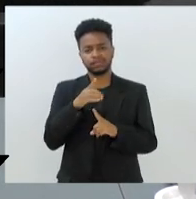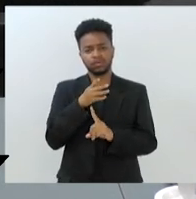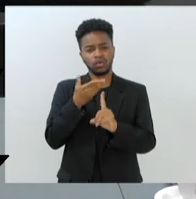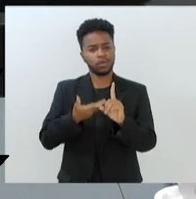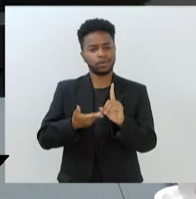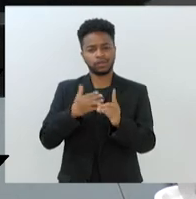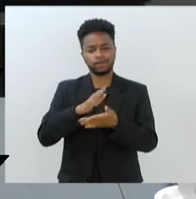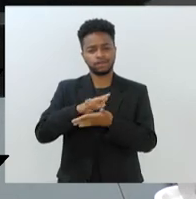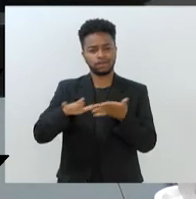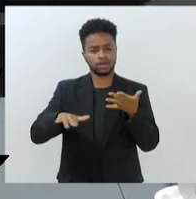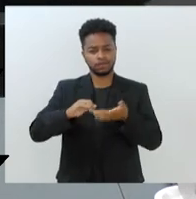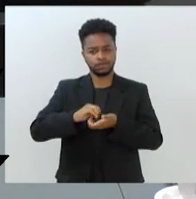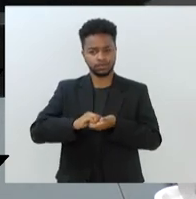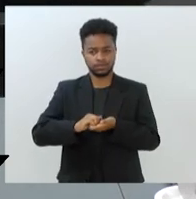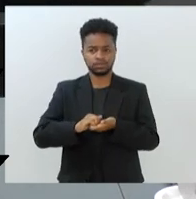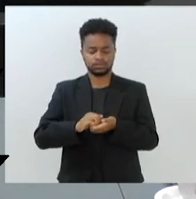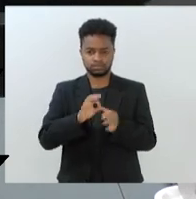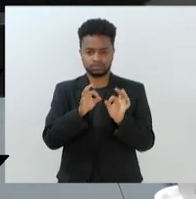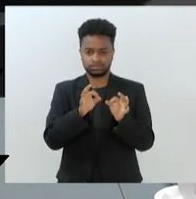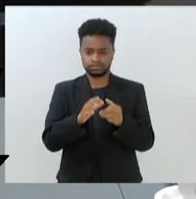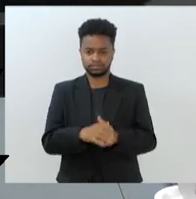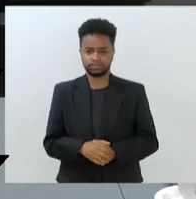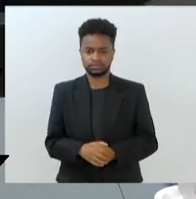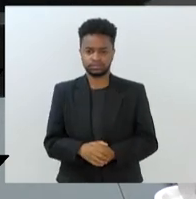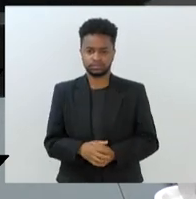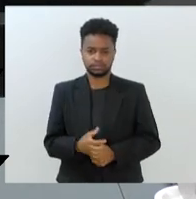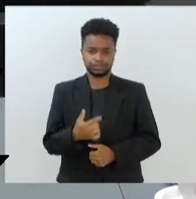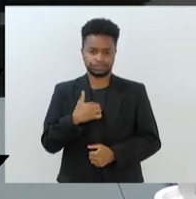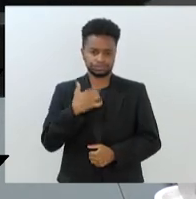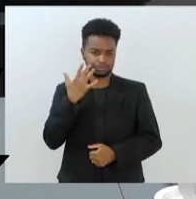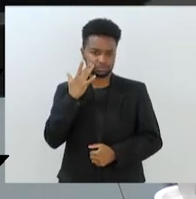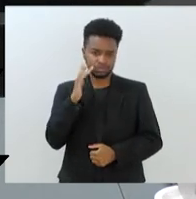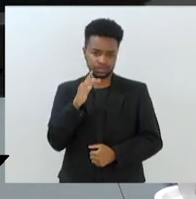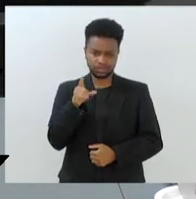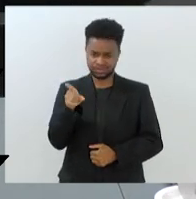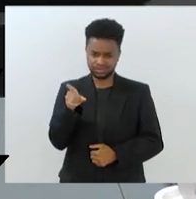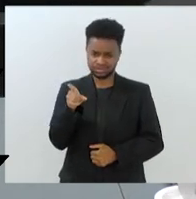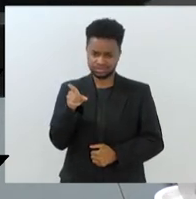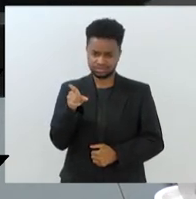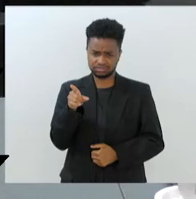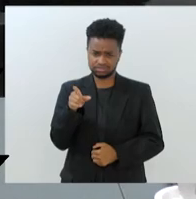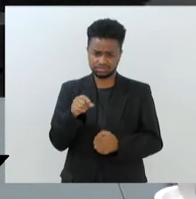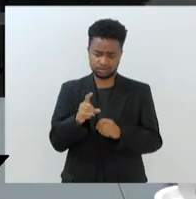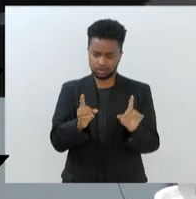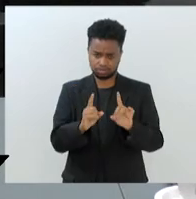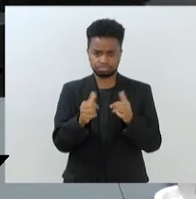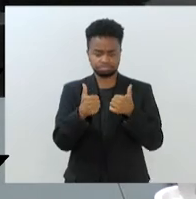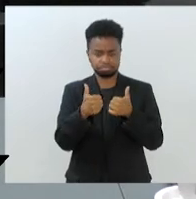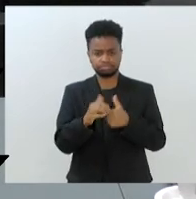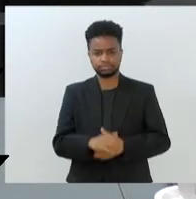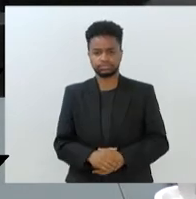à Viradouro, porque ela foi campeã. Da velha guarda. Não sei se chegou. Não chegou a ser da velha. O senhor chegou a... Não. Então tá bem.